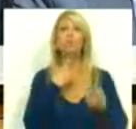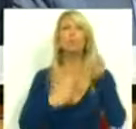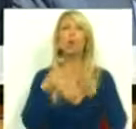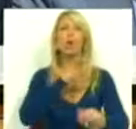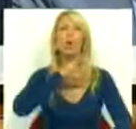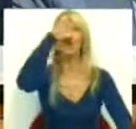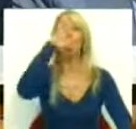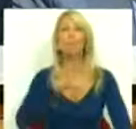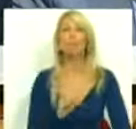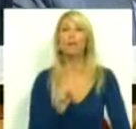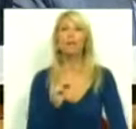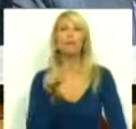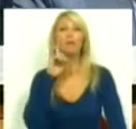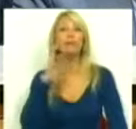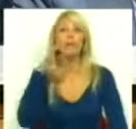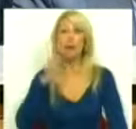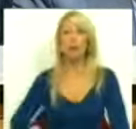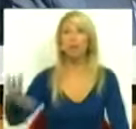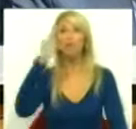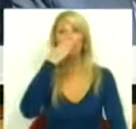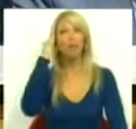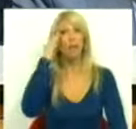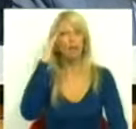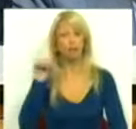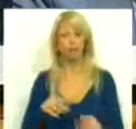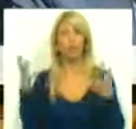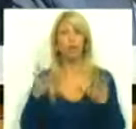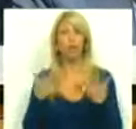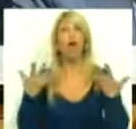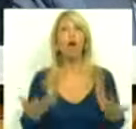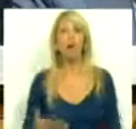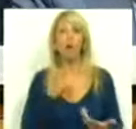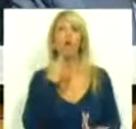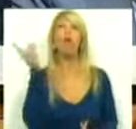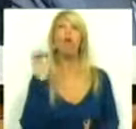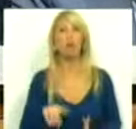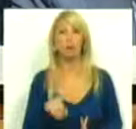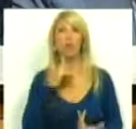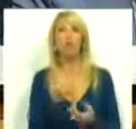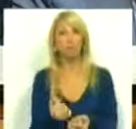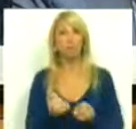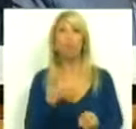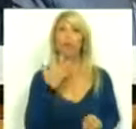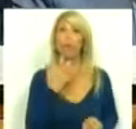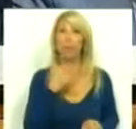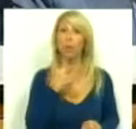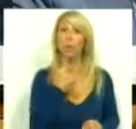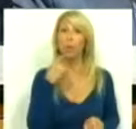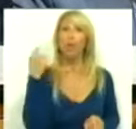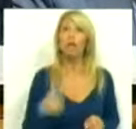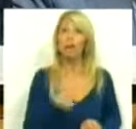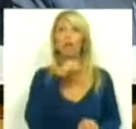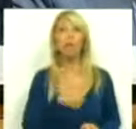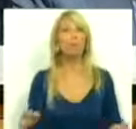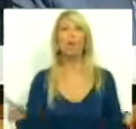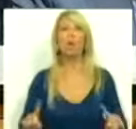Sr. Ministro da Defesa Nacional se considera que este orçamento, uma vez mais de grande contenção e rigor, permite ou